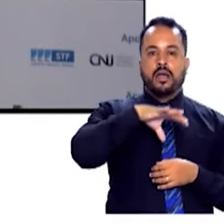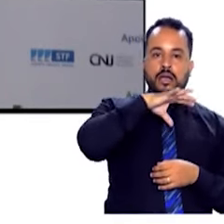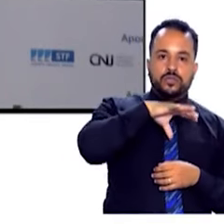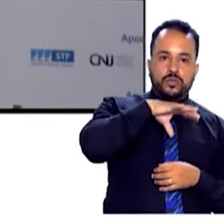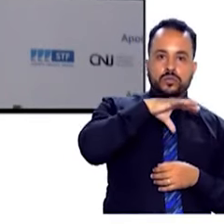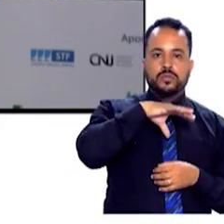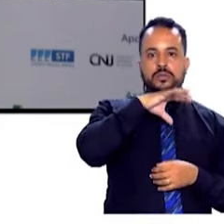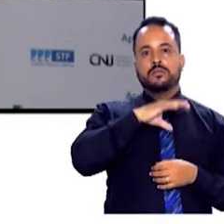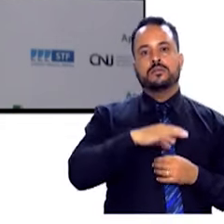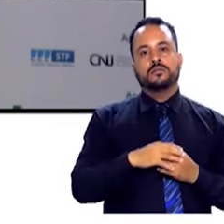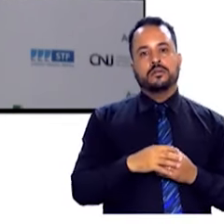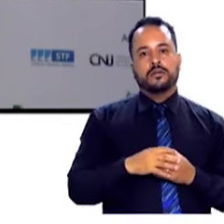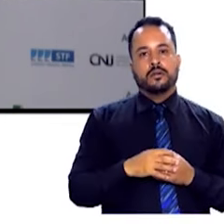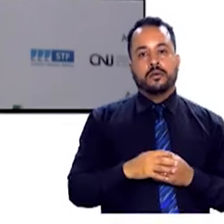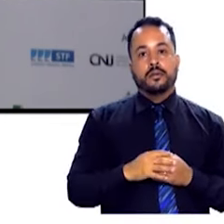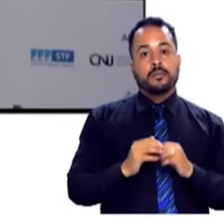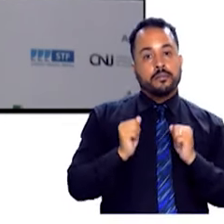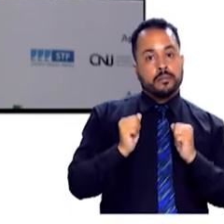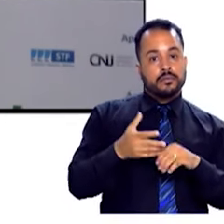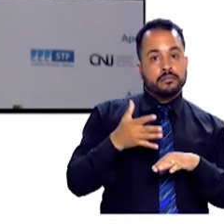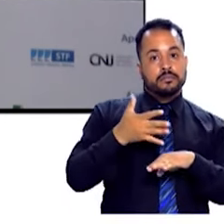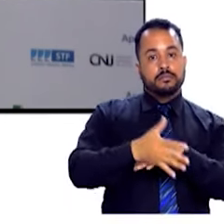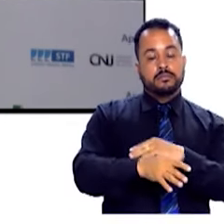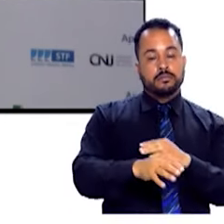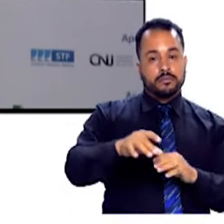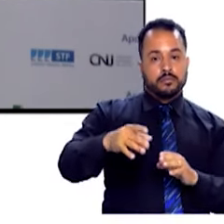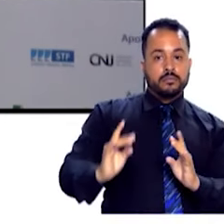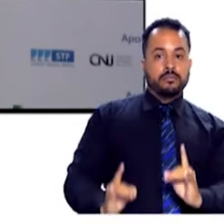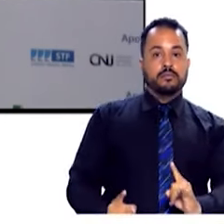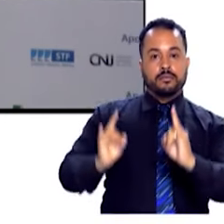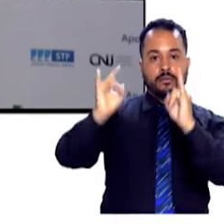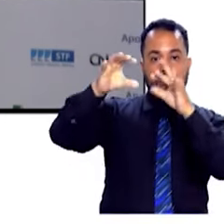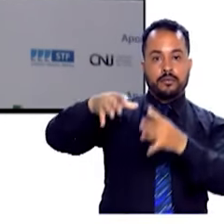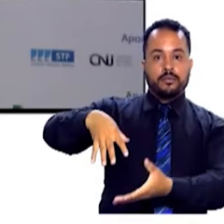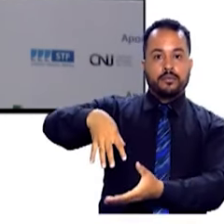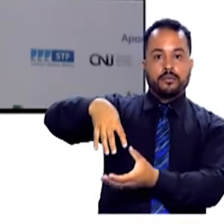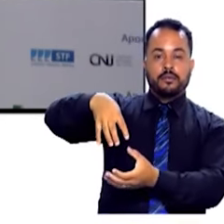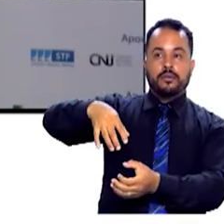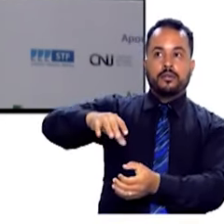cachorro poderia entrar pelo levador de serviço ou social